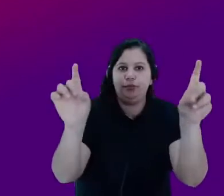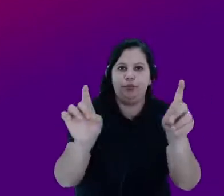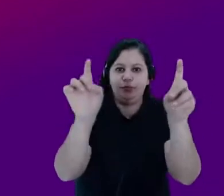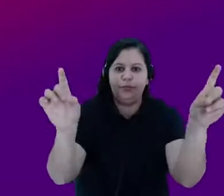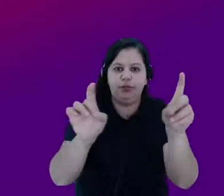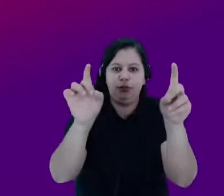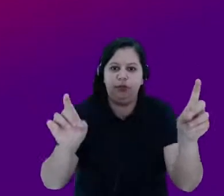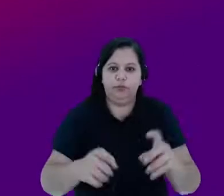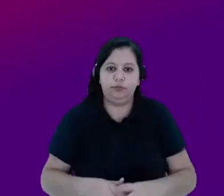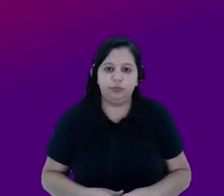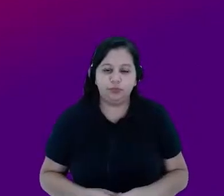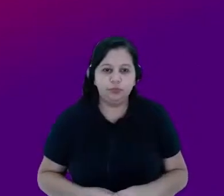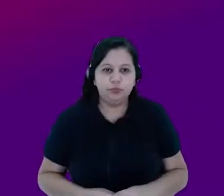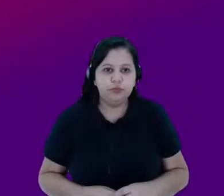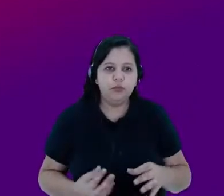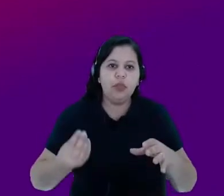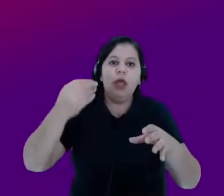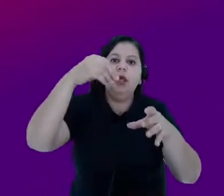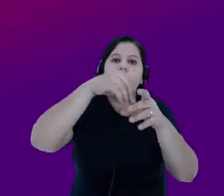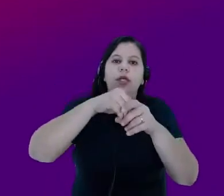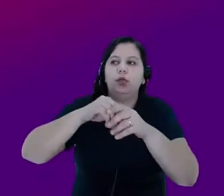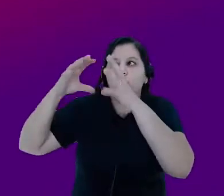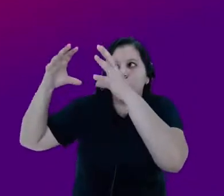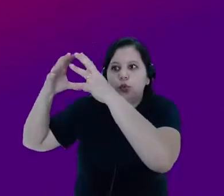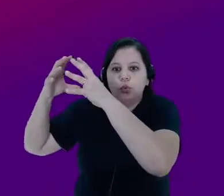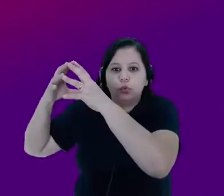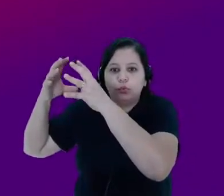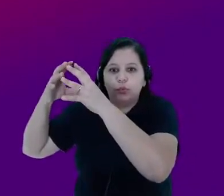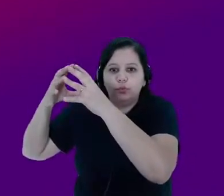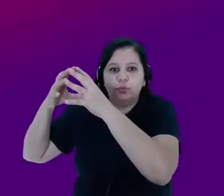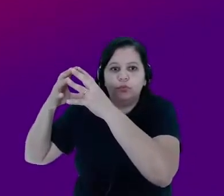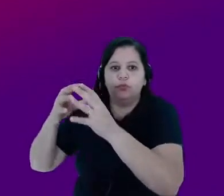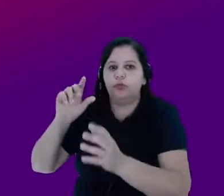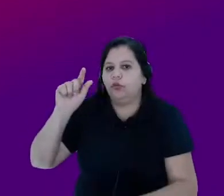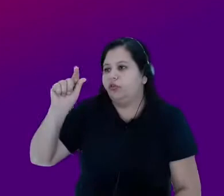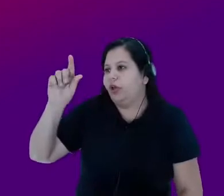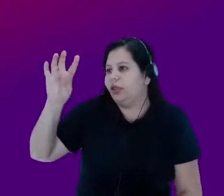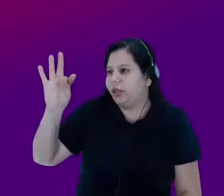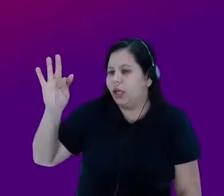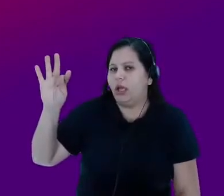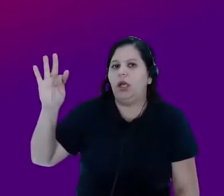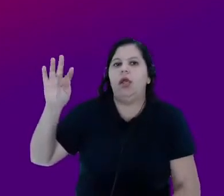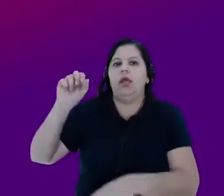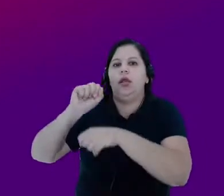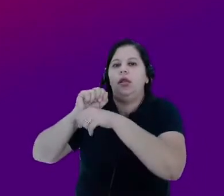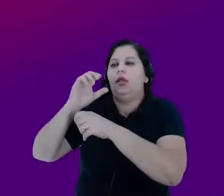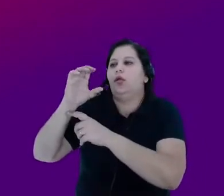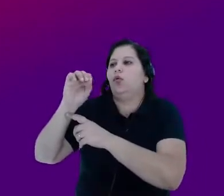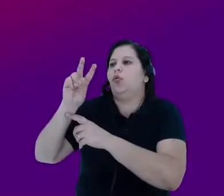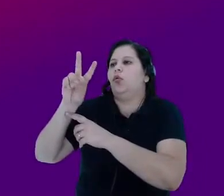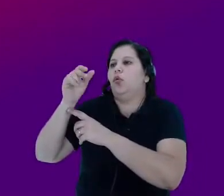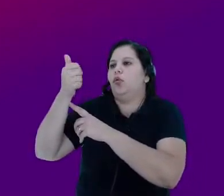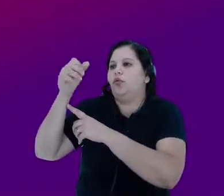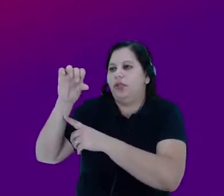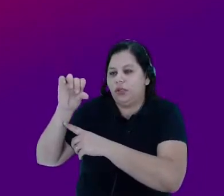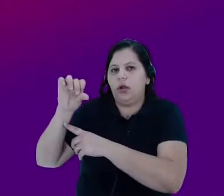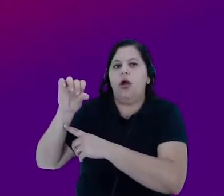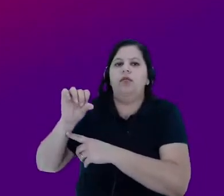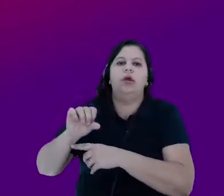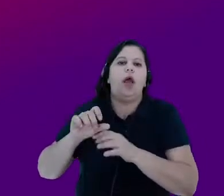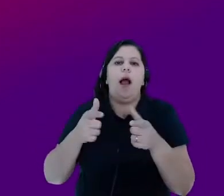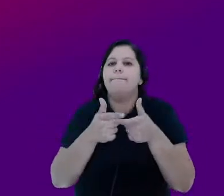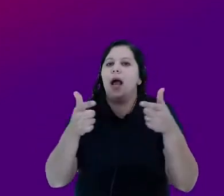ainda dentro do GT de Covid, a gente descobriu algumas outras coisas, né? As seguradoras trabalhando, boa parte delas, ali,